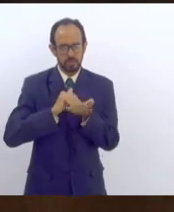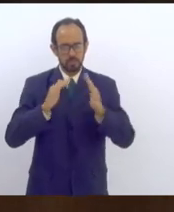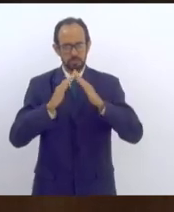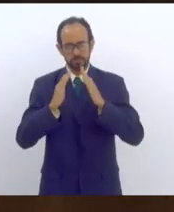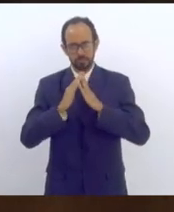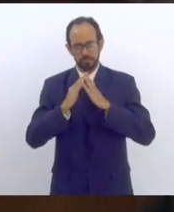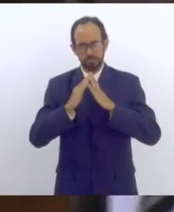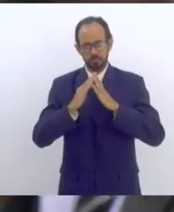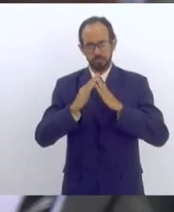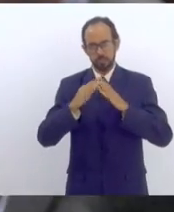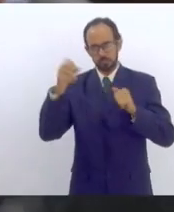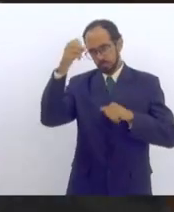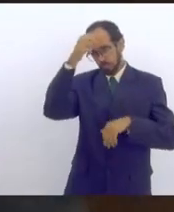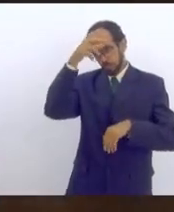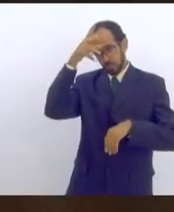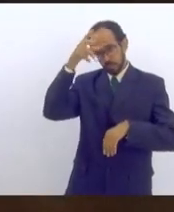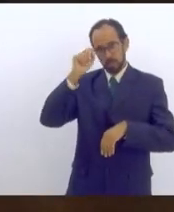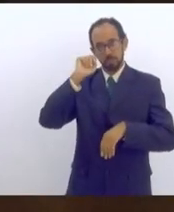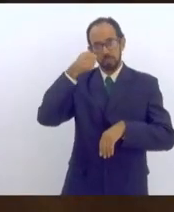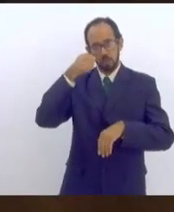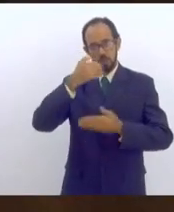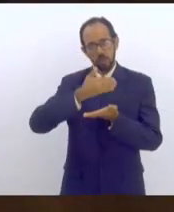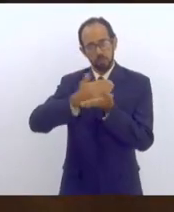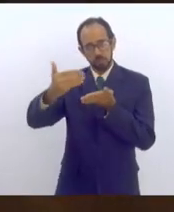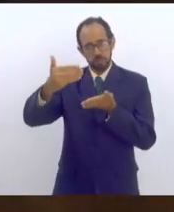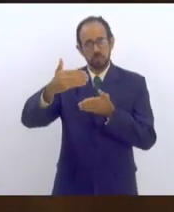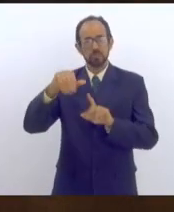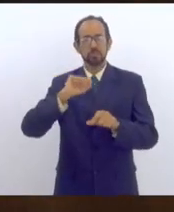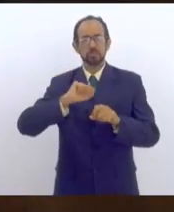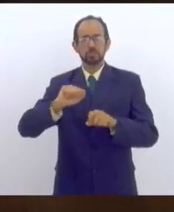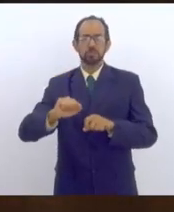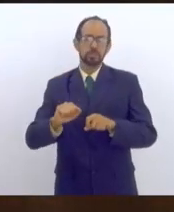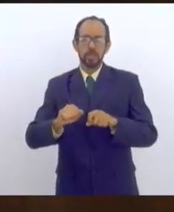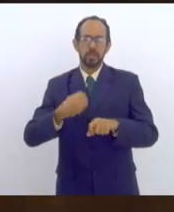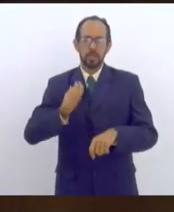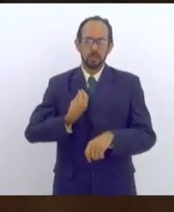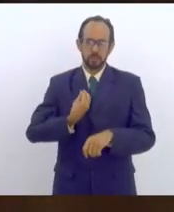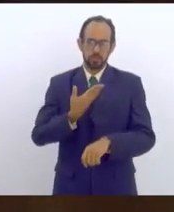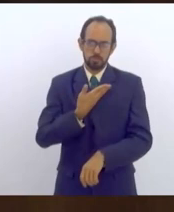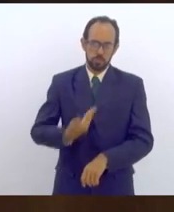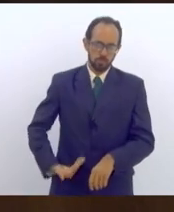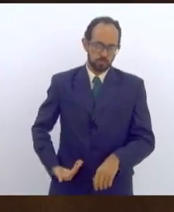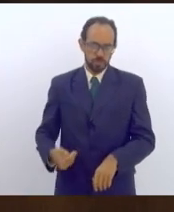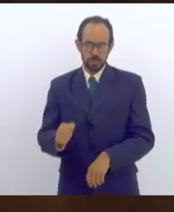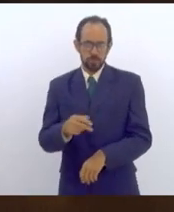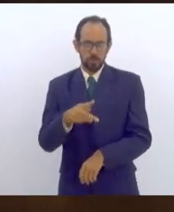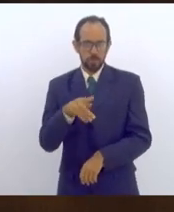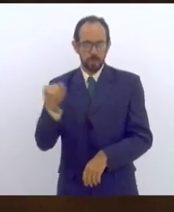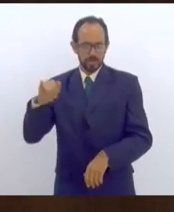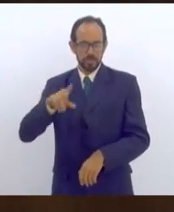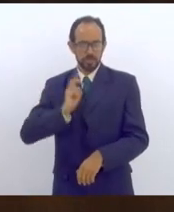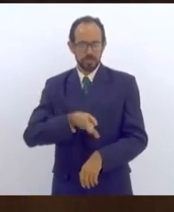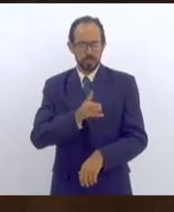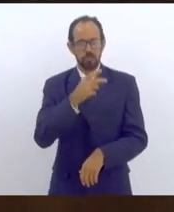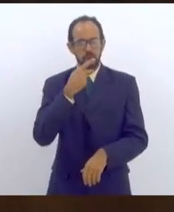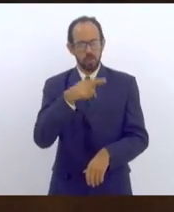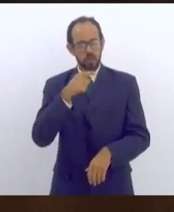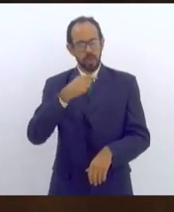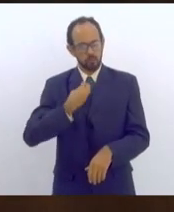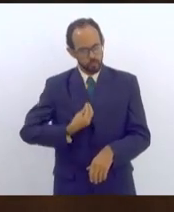Paes e adentrei na vida pública. Como meu pai sempre dizia, a vida pública é um sacerdócio que a gente